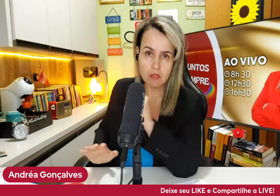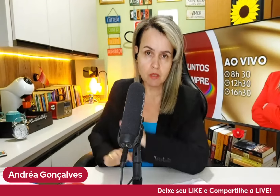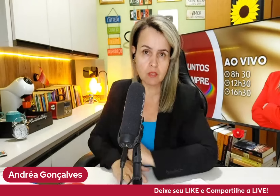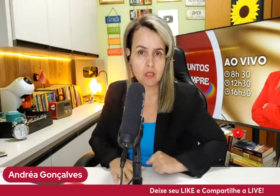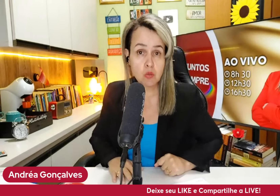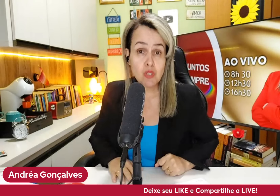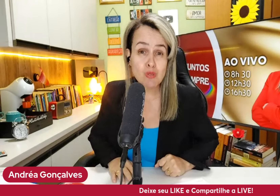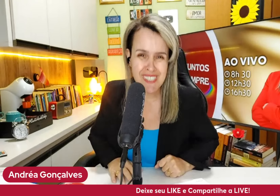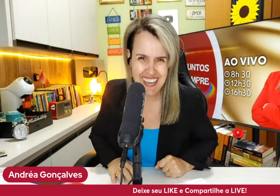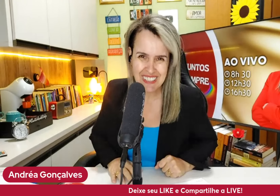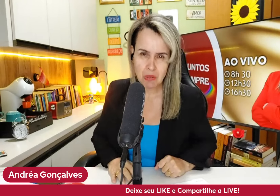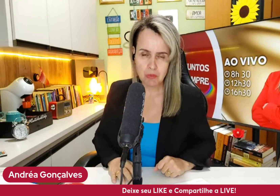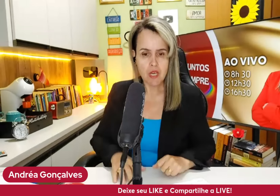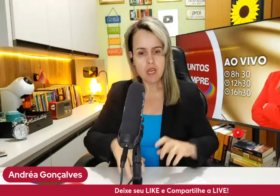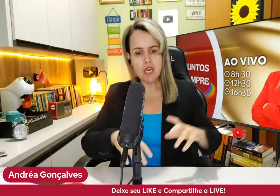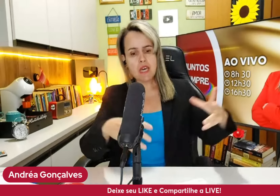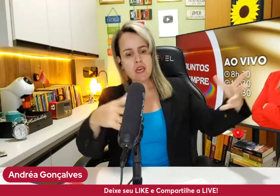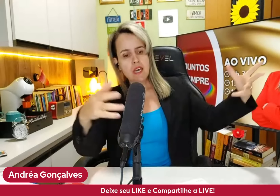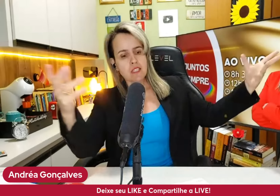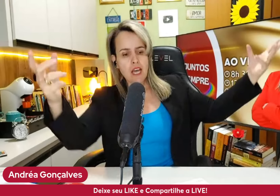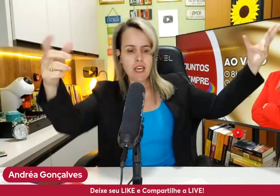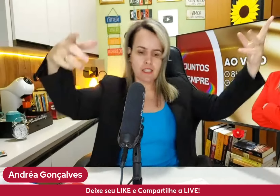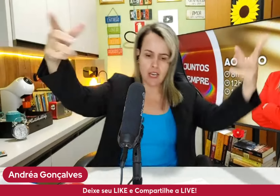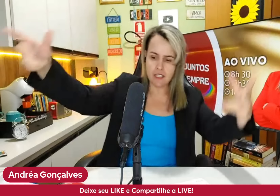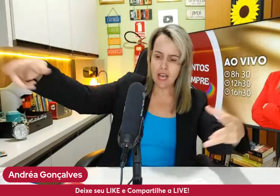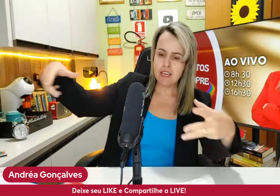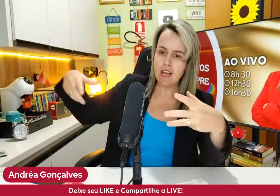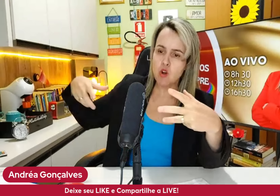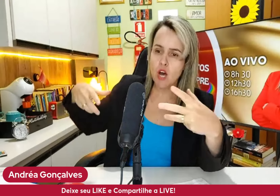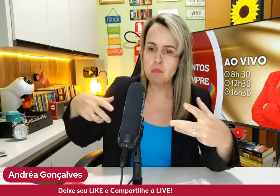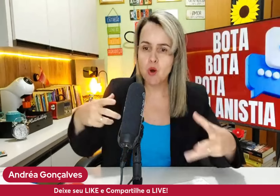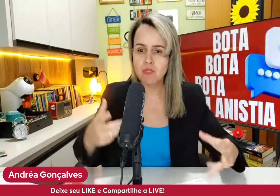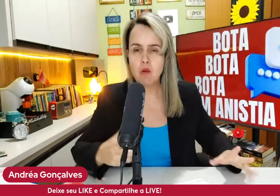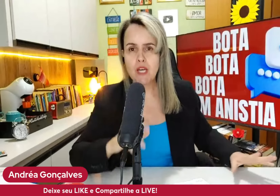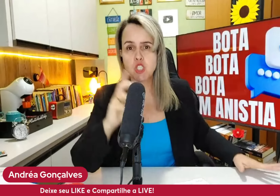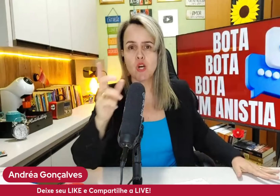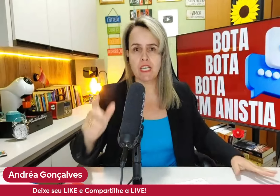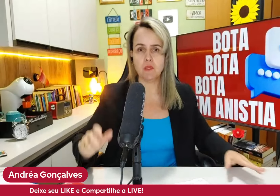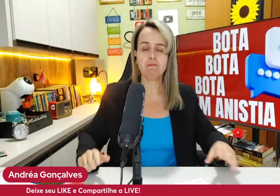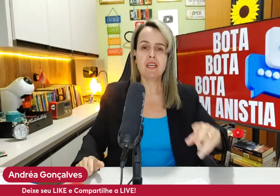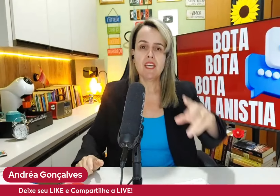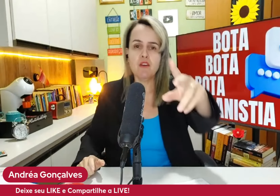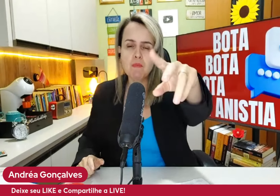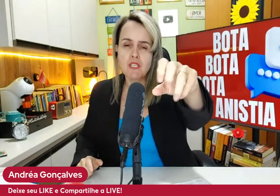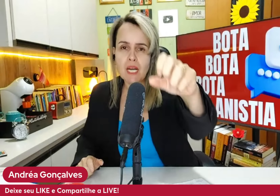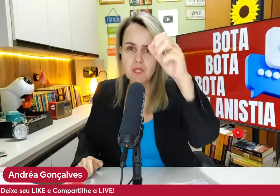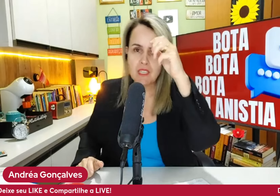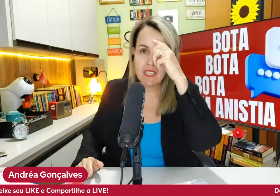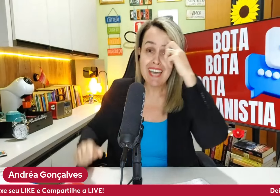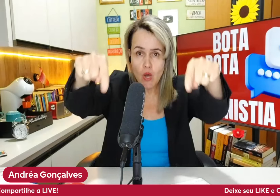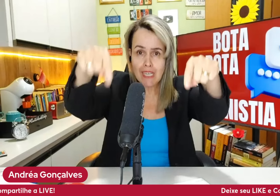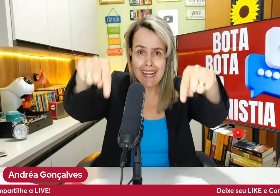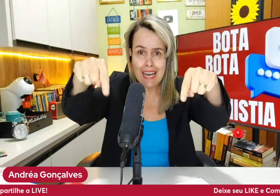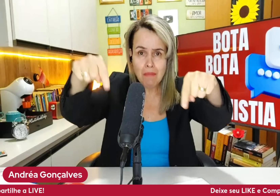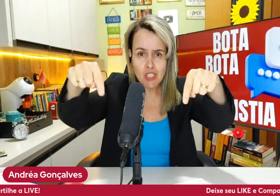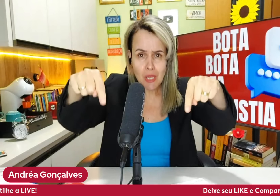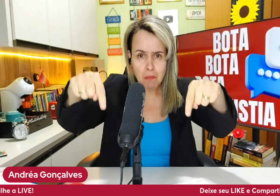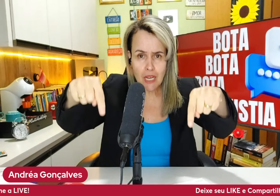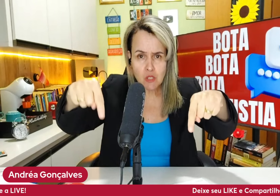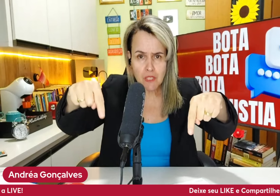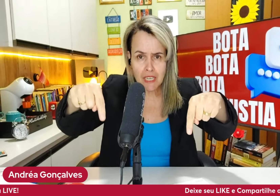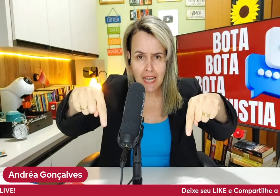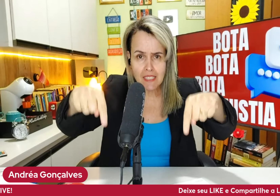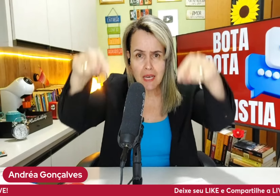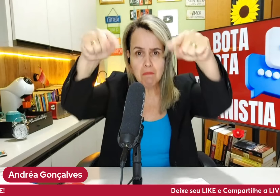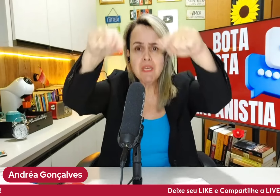gope não deu certo agora o quase chorando eu mostrar você agora na Câmara de